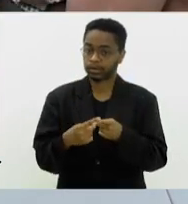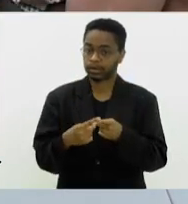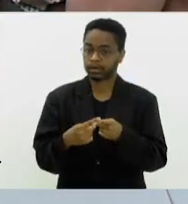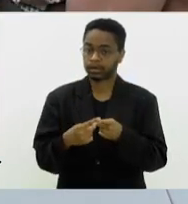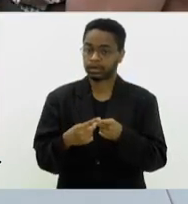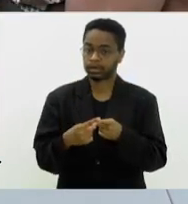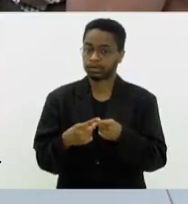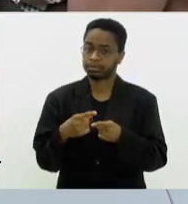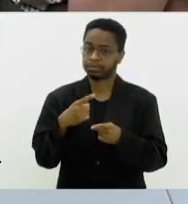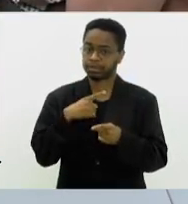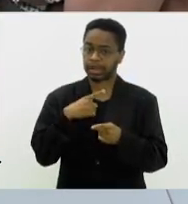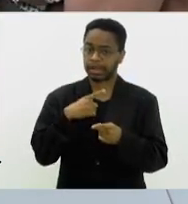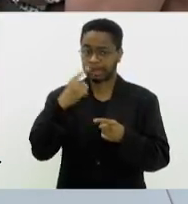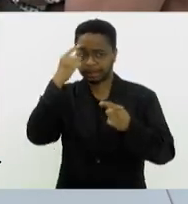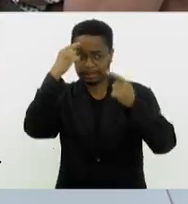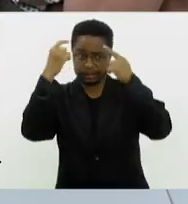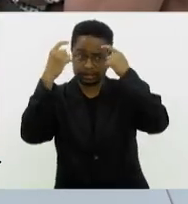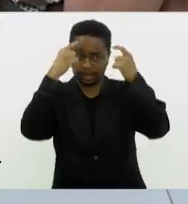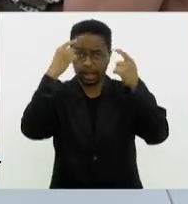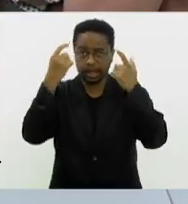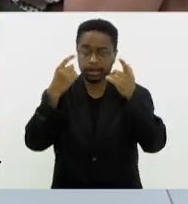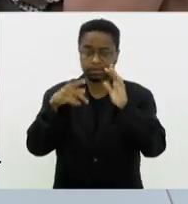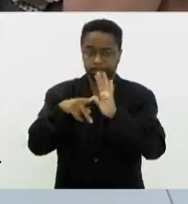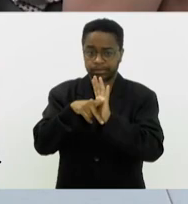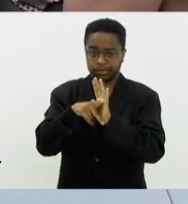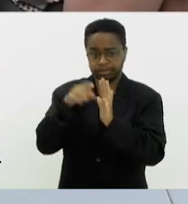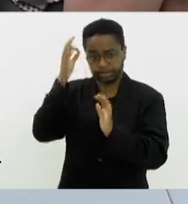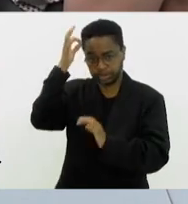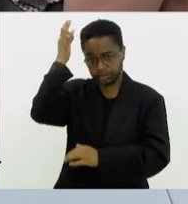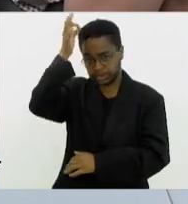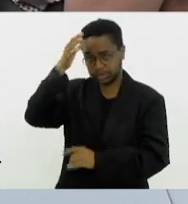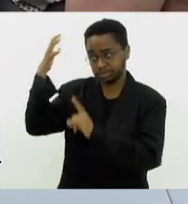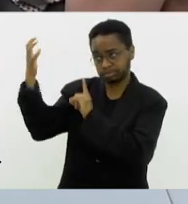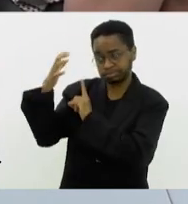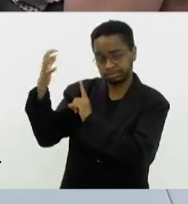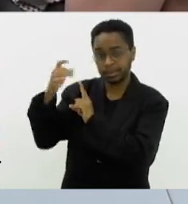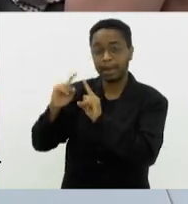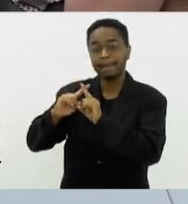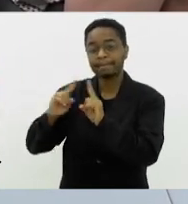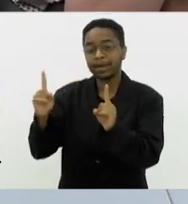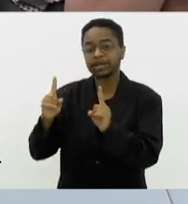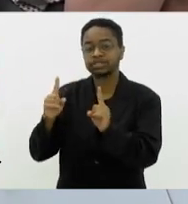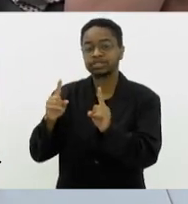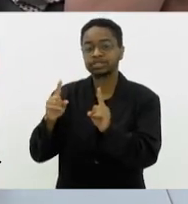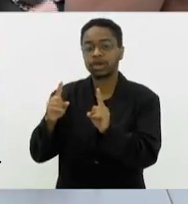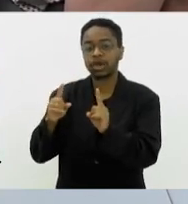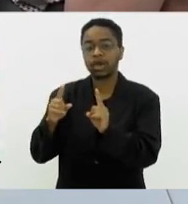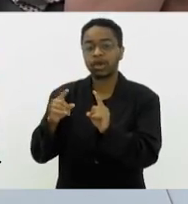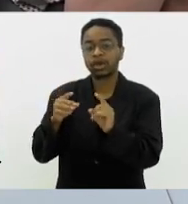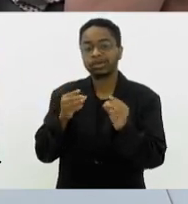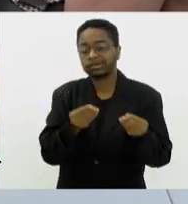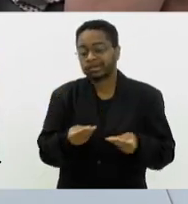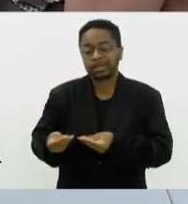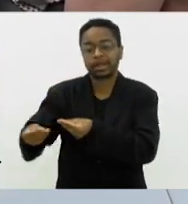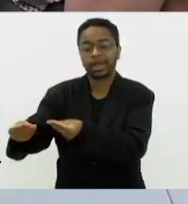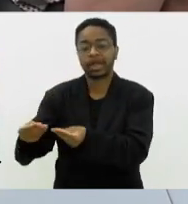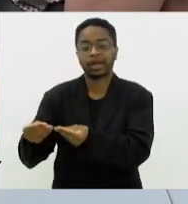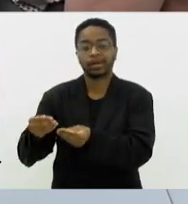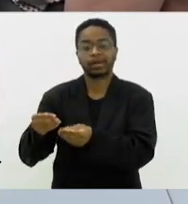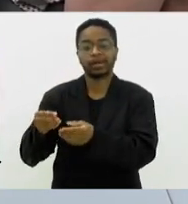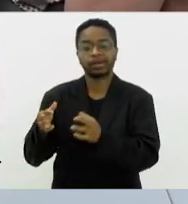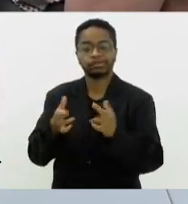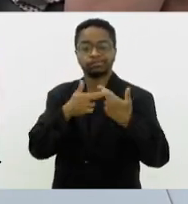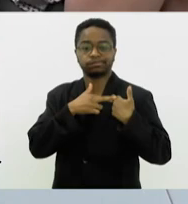essas intuições premonitórias. Já está passando o Marquês de Sapucaí para o Estado, né? Porque ele não poderia legislar seu